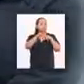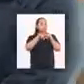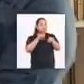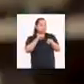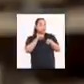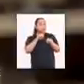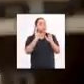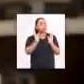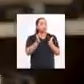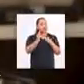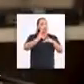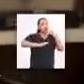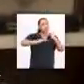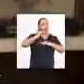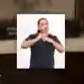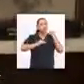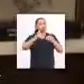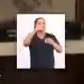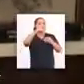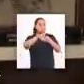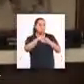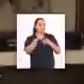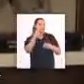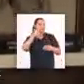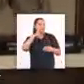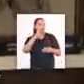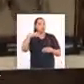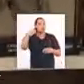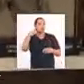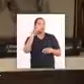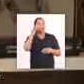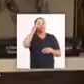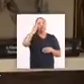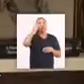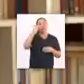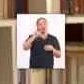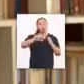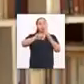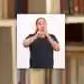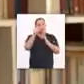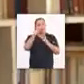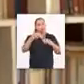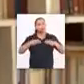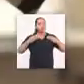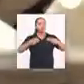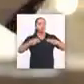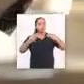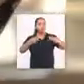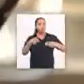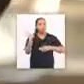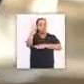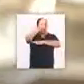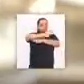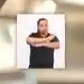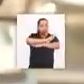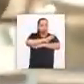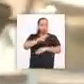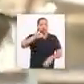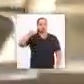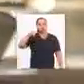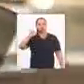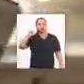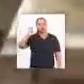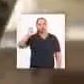Formei na Faculdade de Direito. Então eu me formei, já praticamente entrando em campanha. Eu me elegi deputado federal. Primeiro ministro que veio a